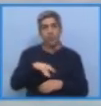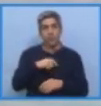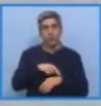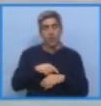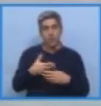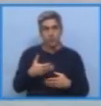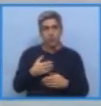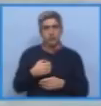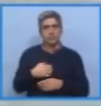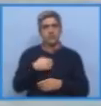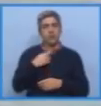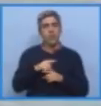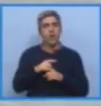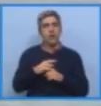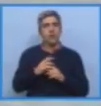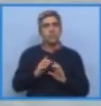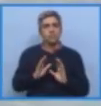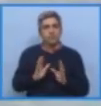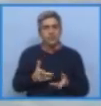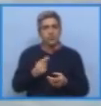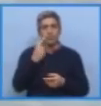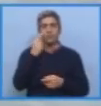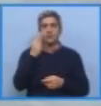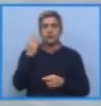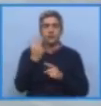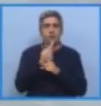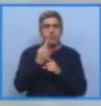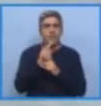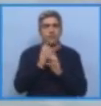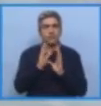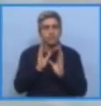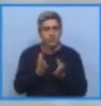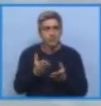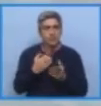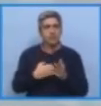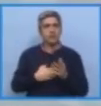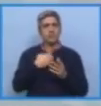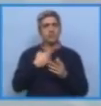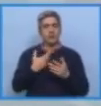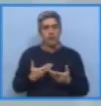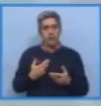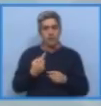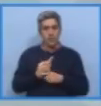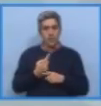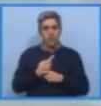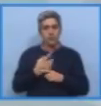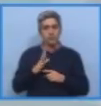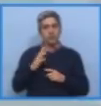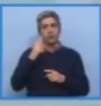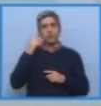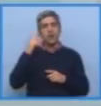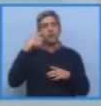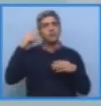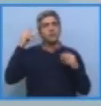vive uma grande sede do transcendente, de algo para além do sentido imediato das coisas, talvez por